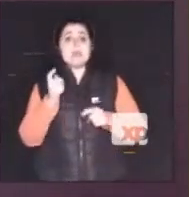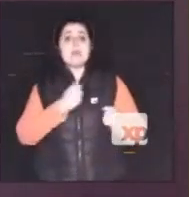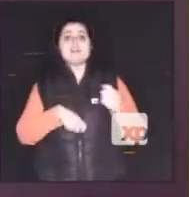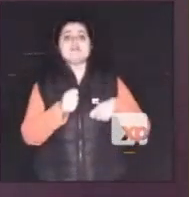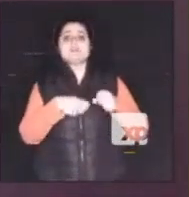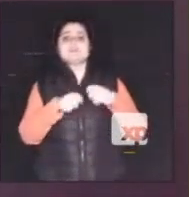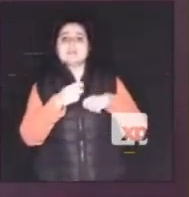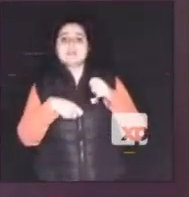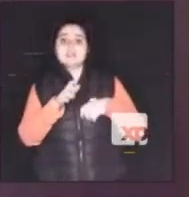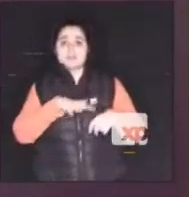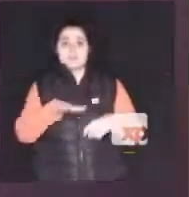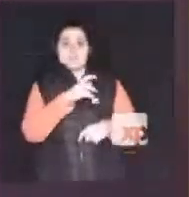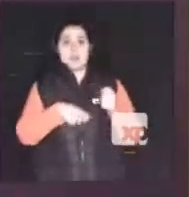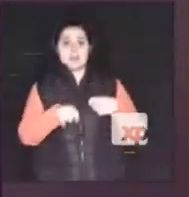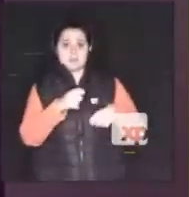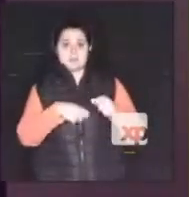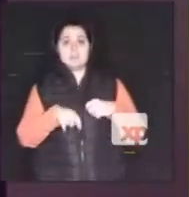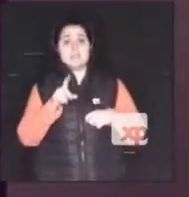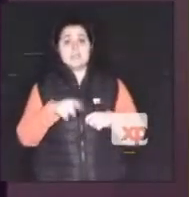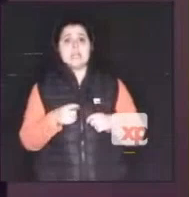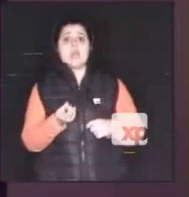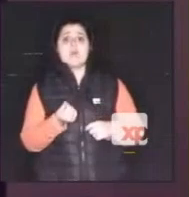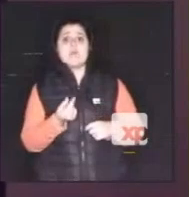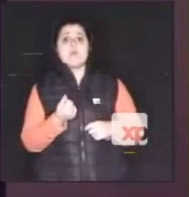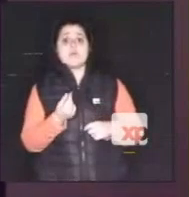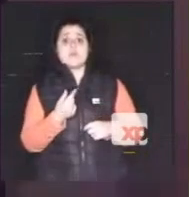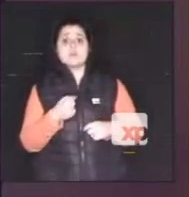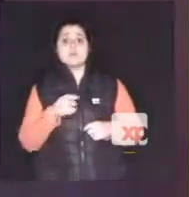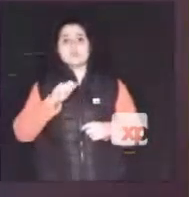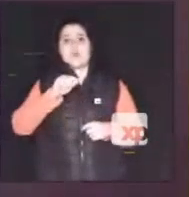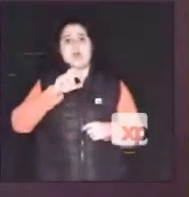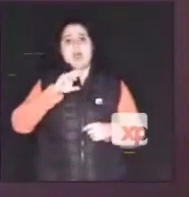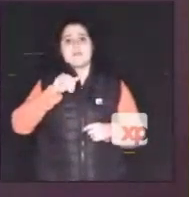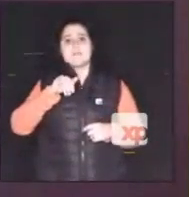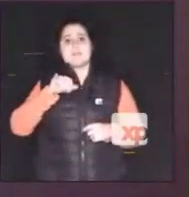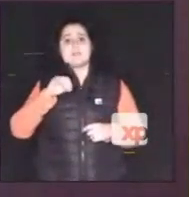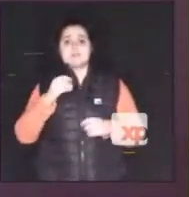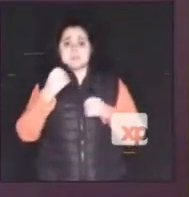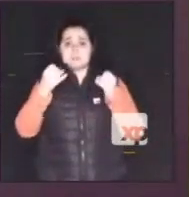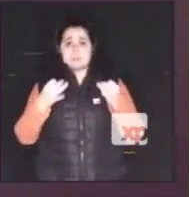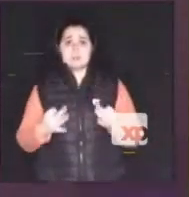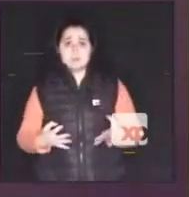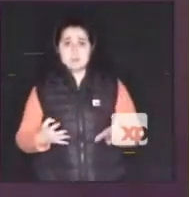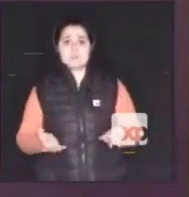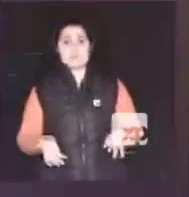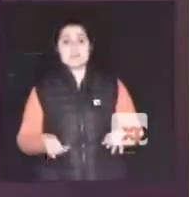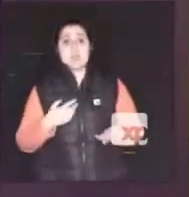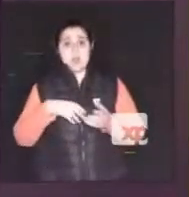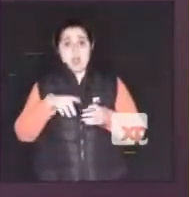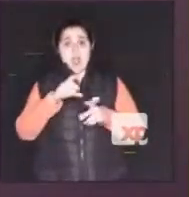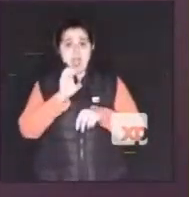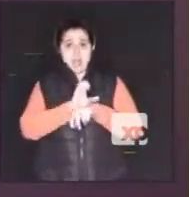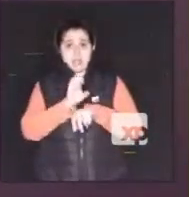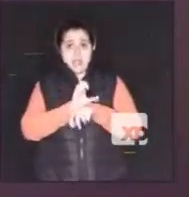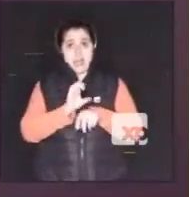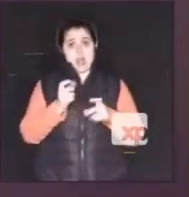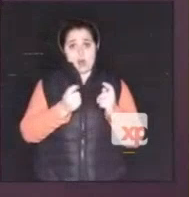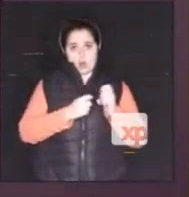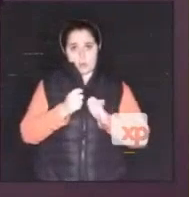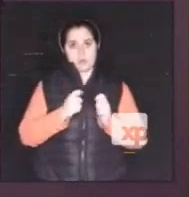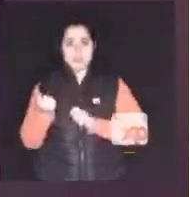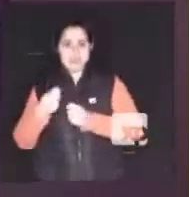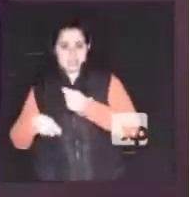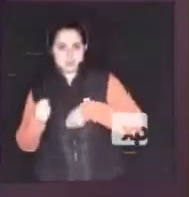administrativo pelo custo que ele tem que é esse custo que o ar mini falou portanto a diminuição do estado econômico e administrativo